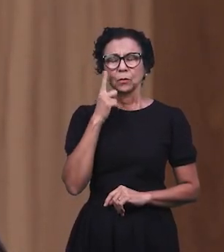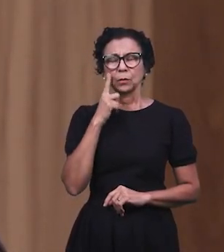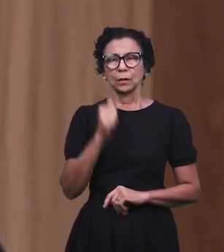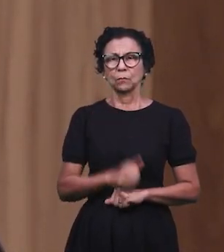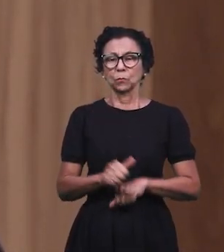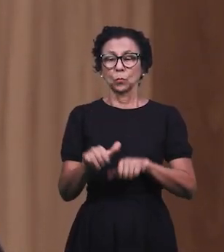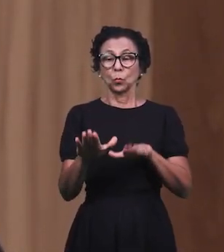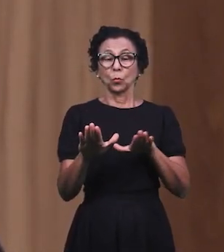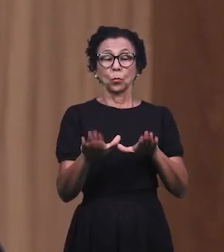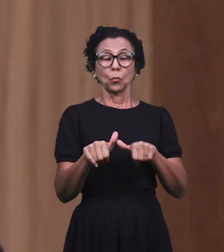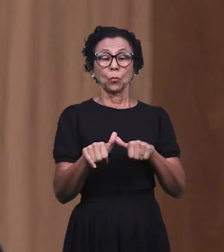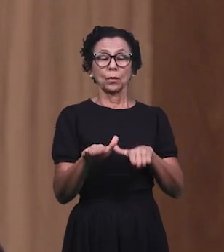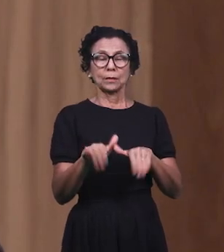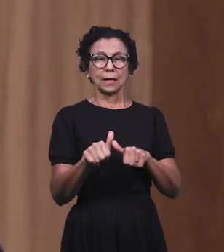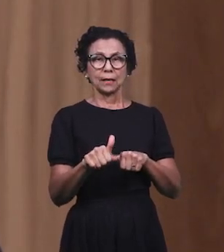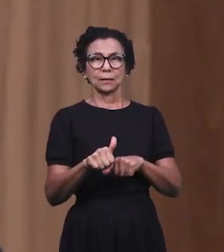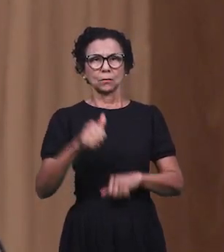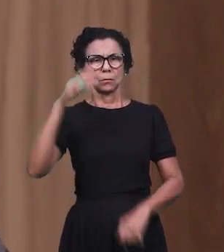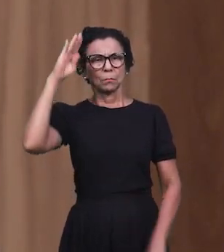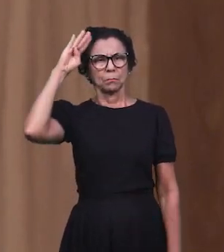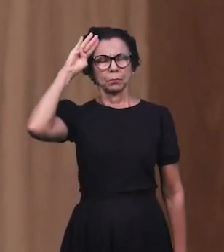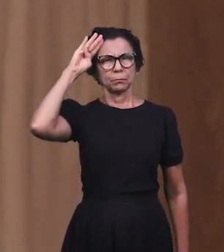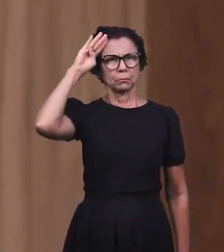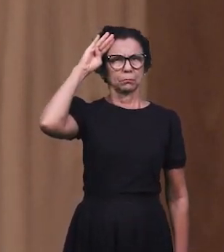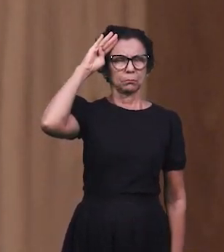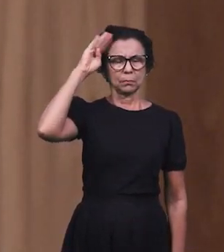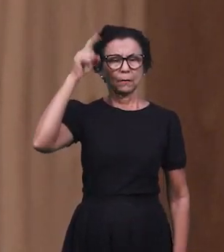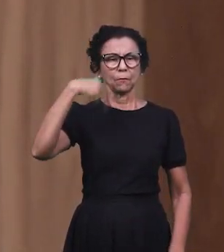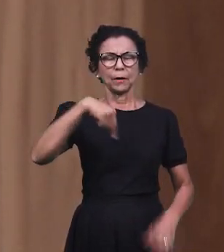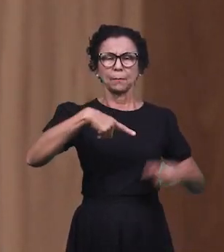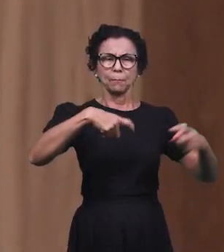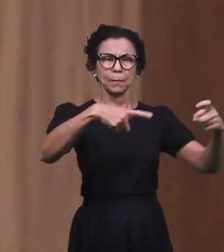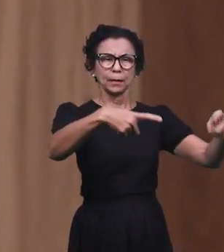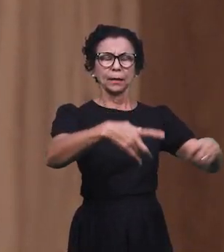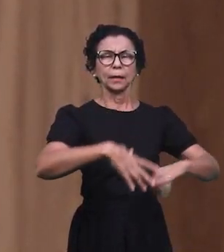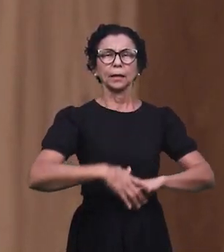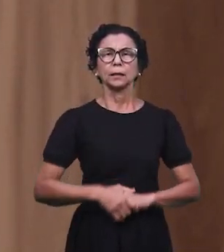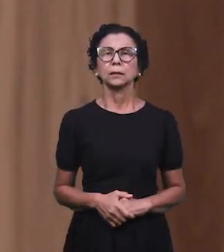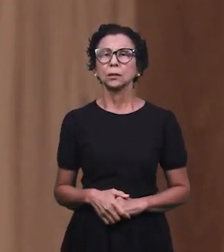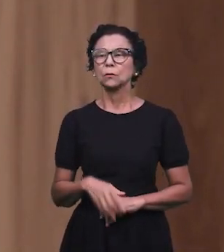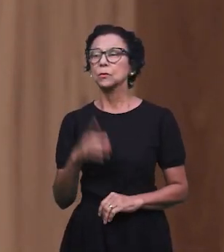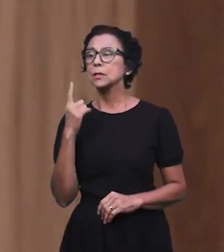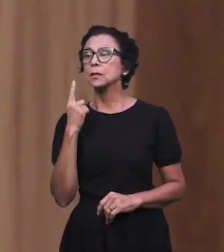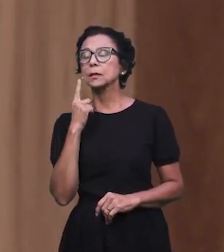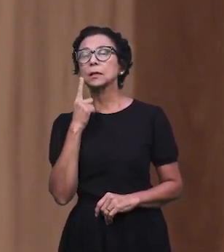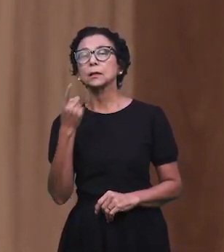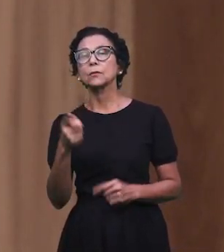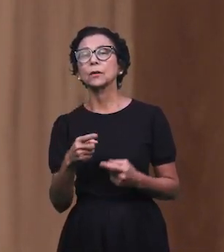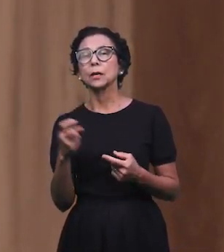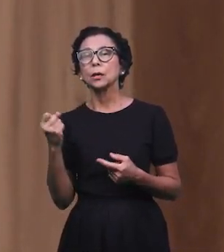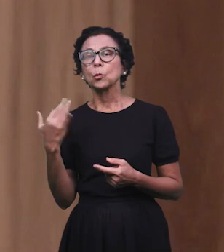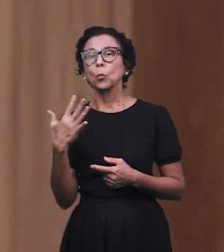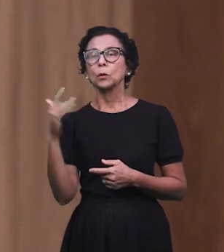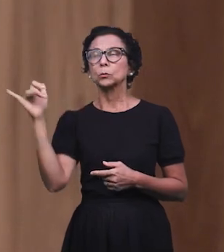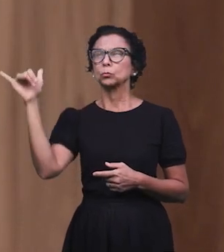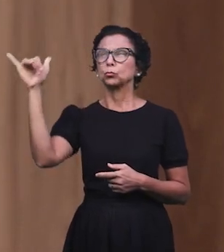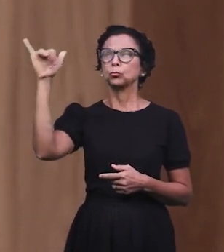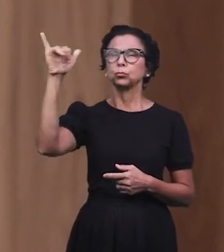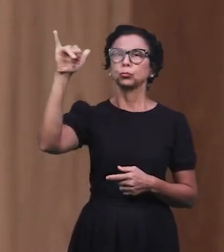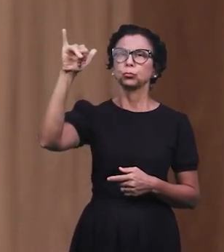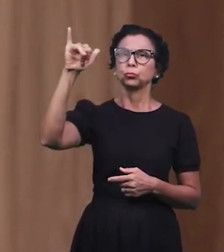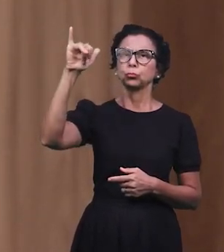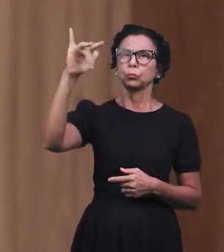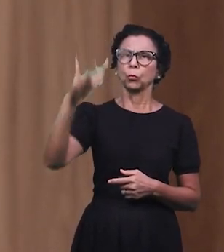há 3 fatores que você observa. Primeiro é o material. Por exemplo, quantos carros de combate, quantos aviões,